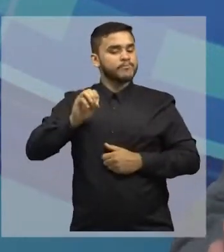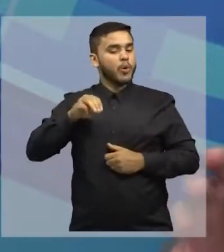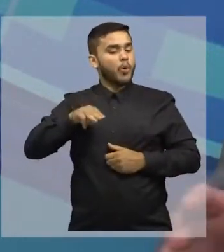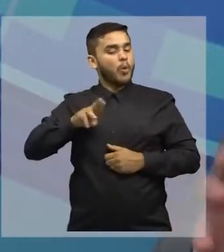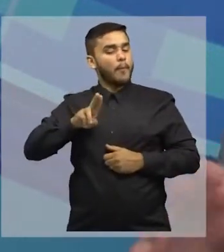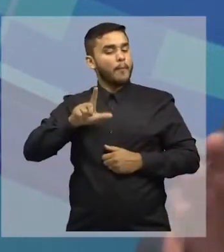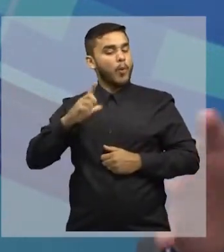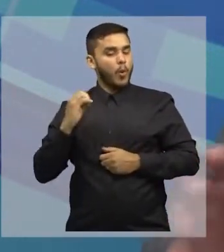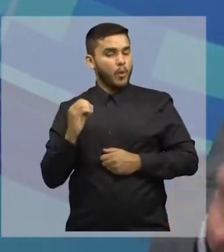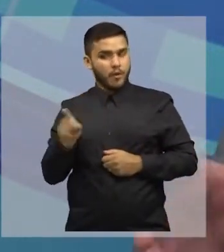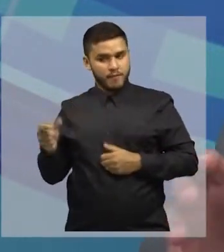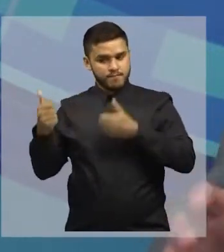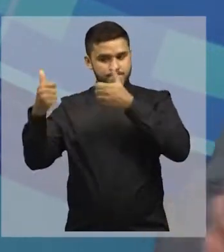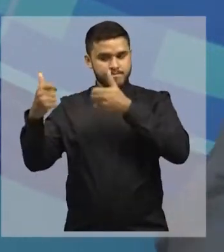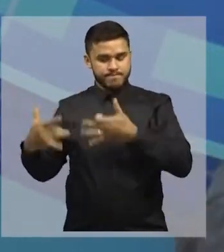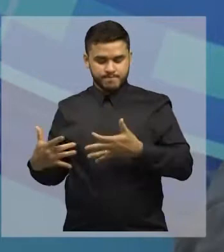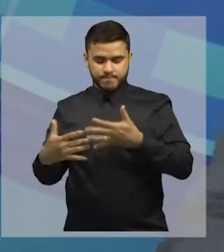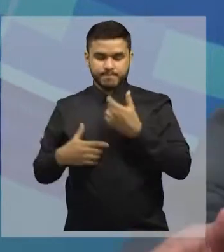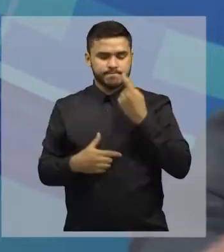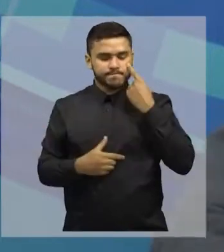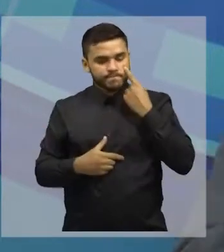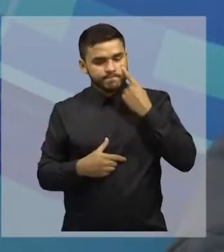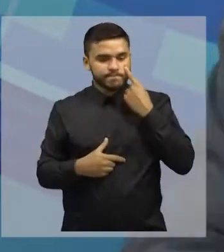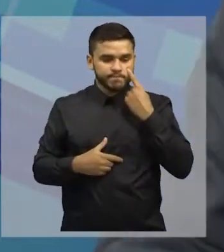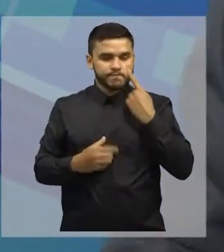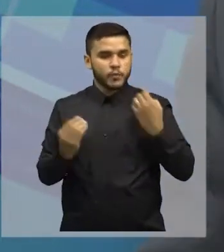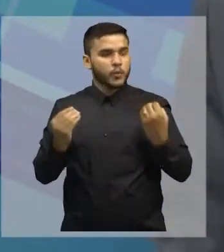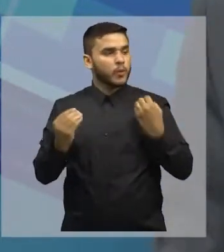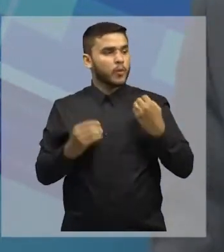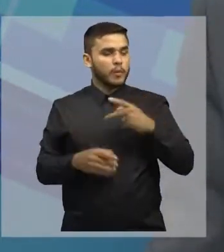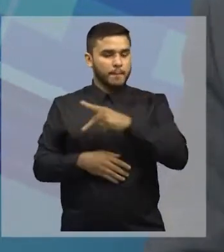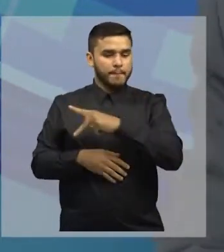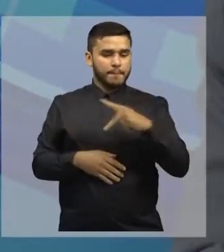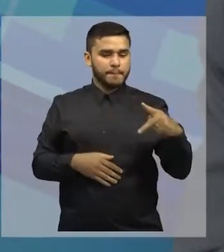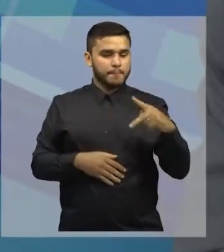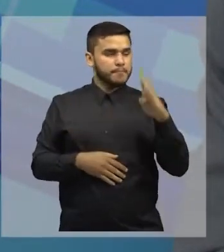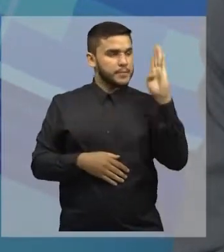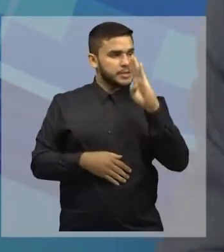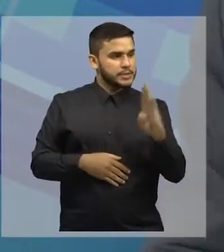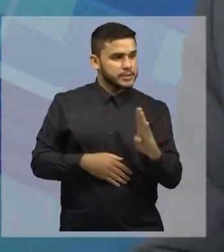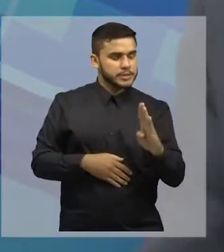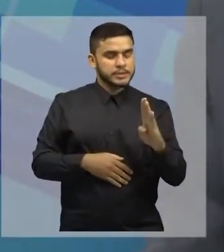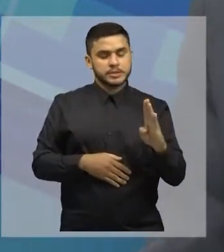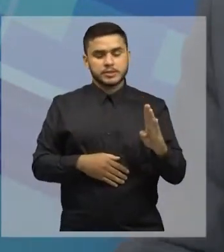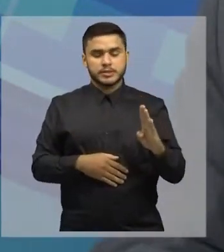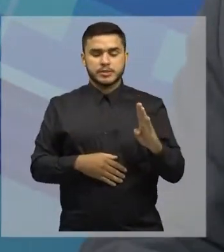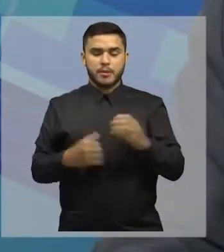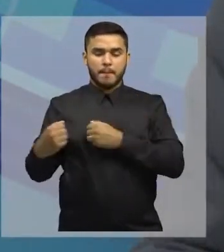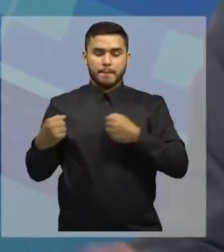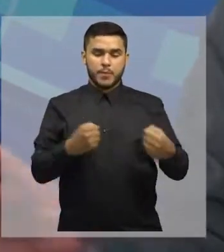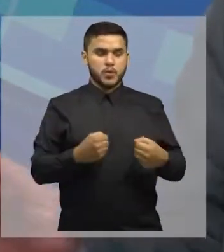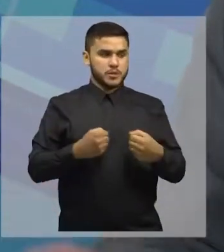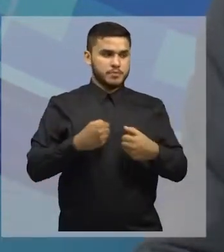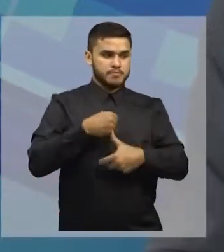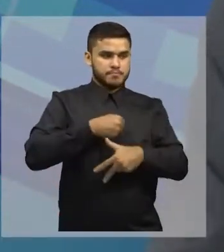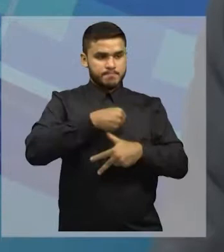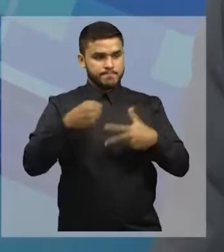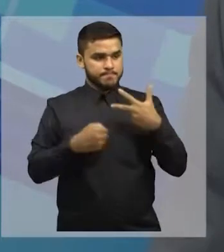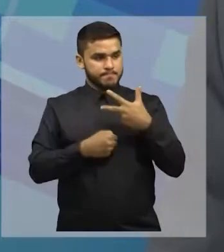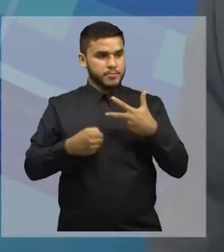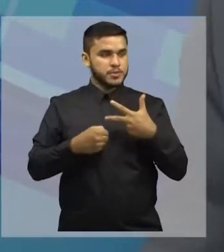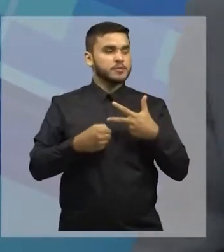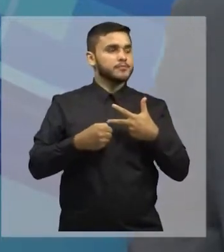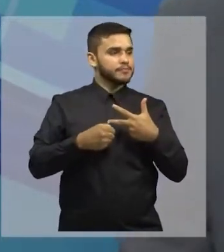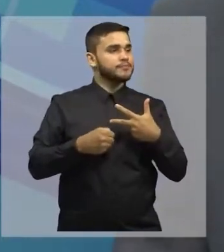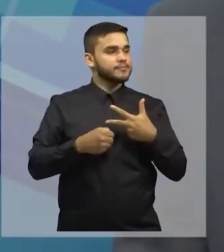brasileiro, de forma muito didática, definiu aqui os papéis do Executivo, do Legislativo, isso, acho que deixou isso